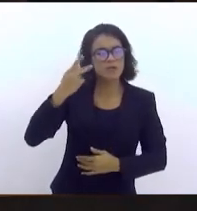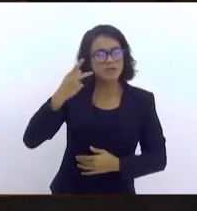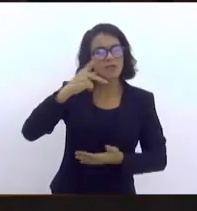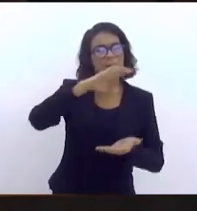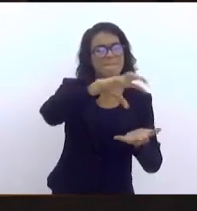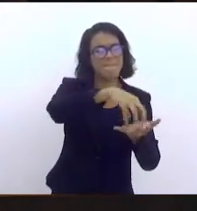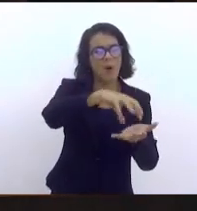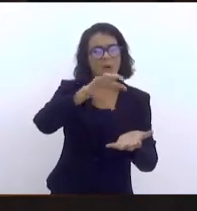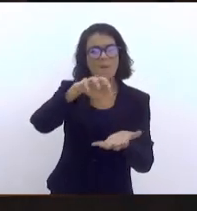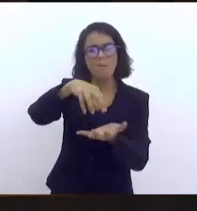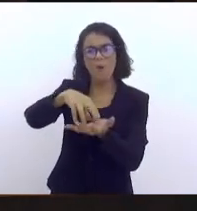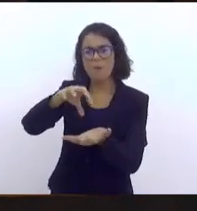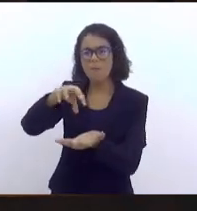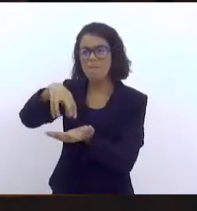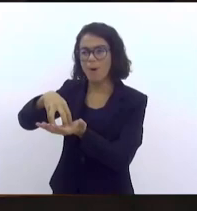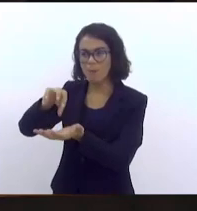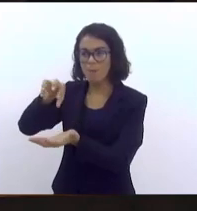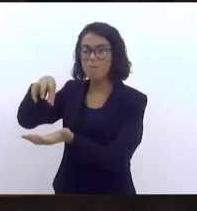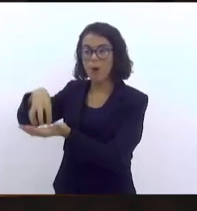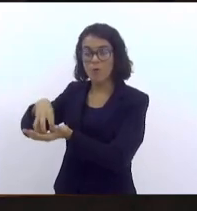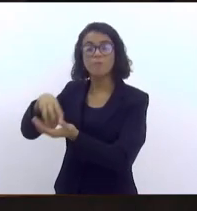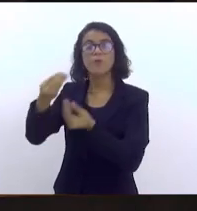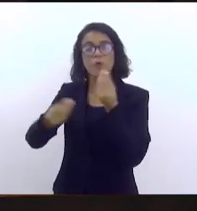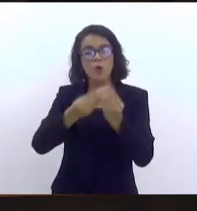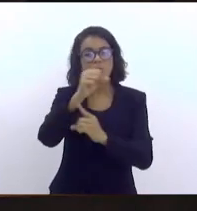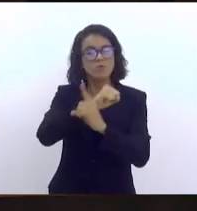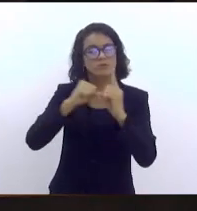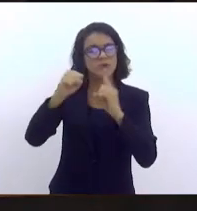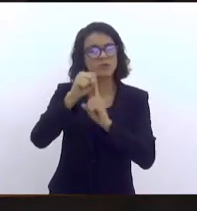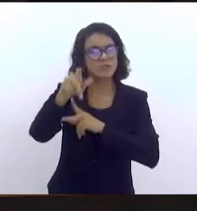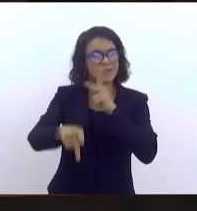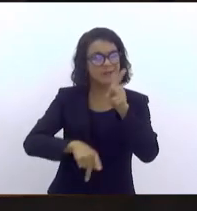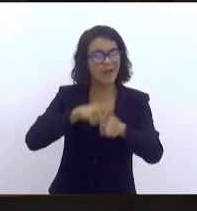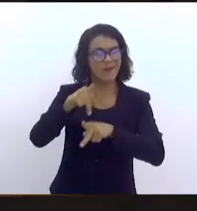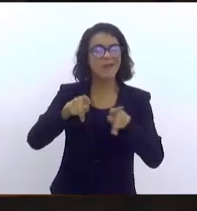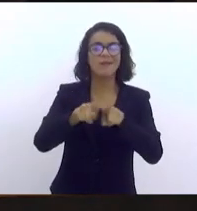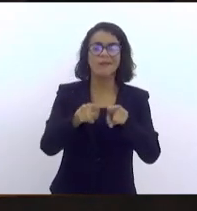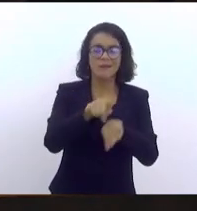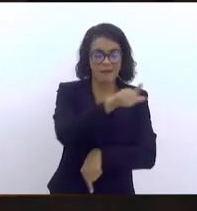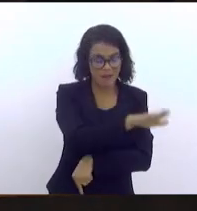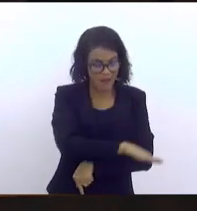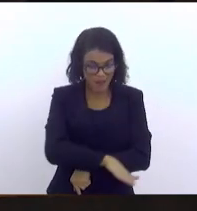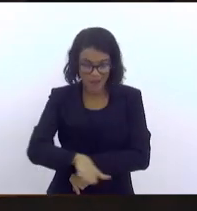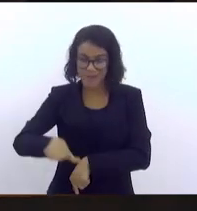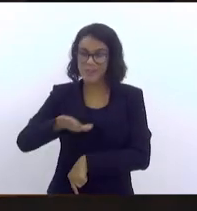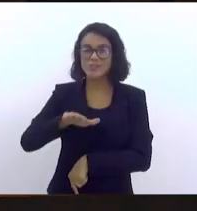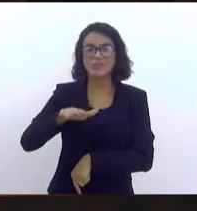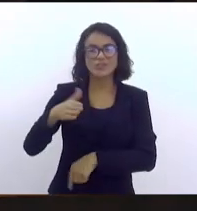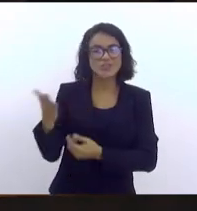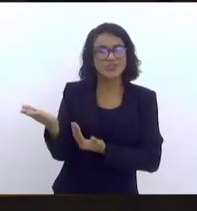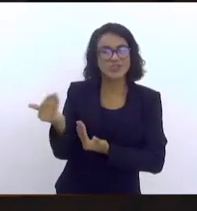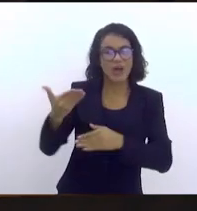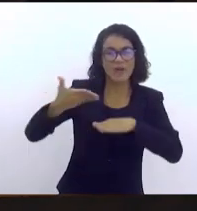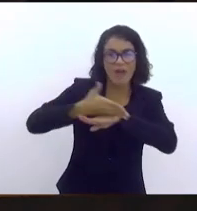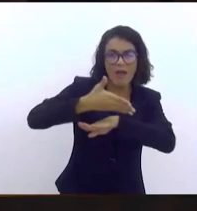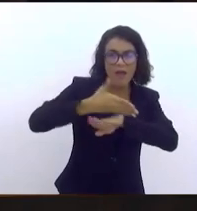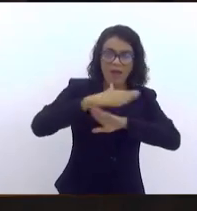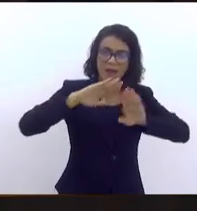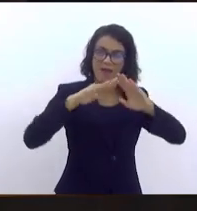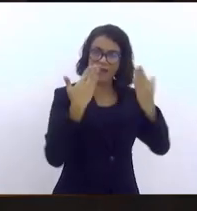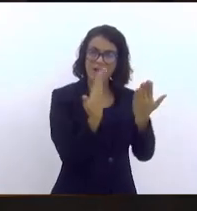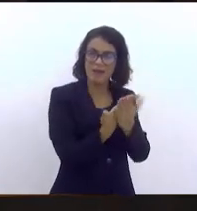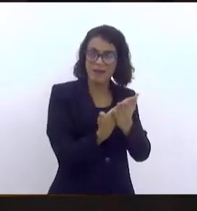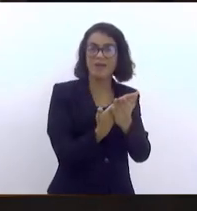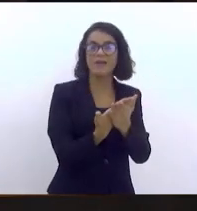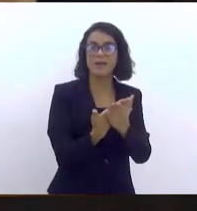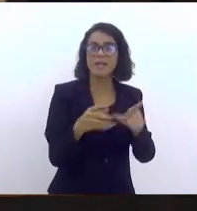todas absolutamente todas como a sociedade civil como as crianças e jovens que frequentam as nossas escolas e dão vida elas